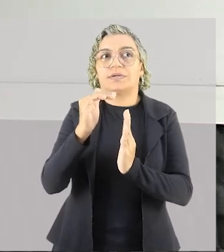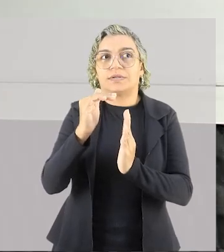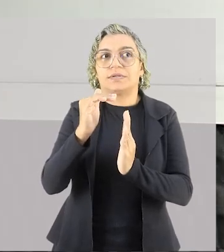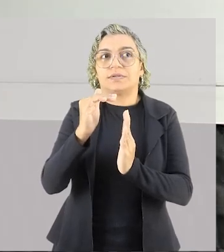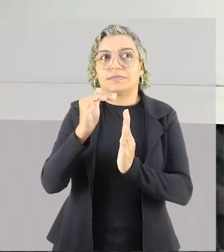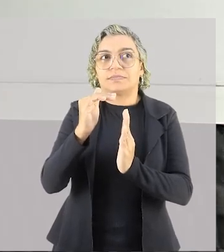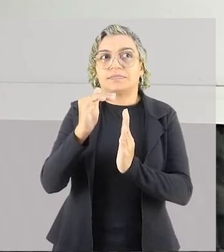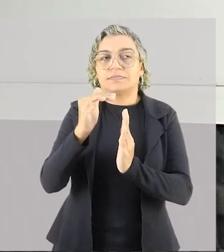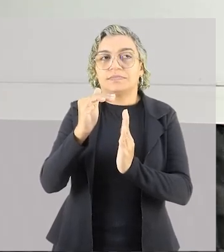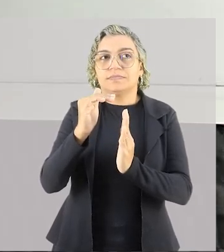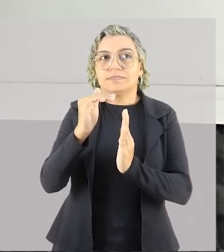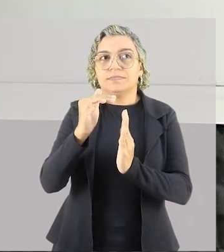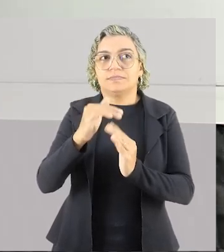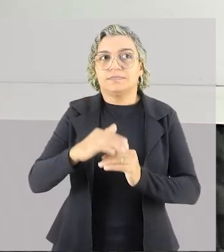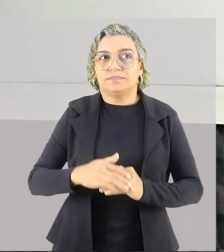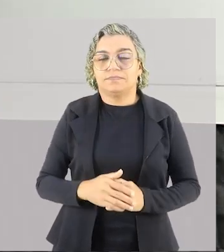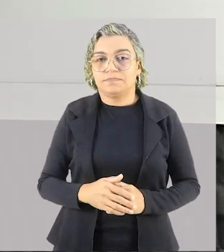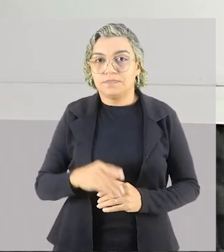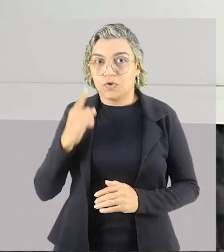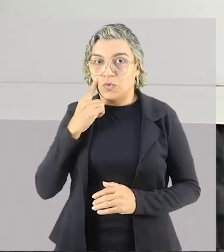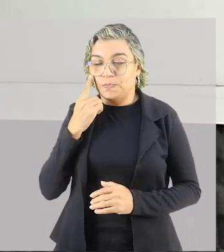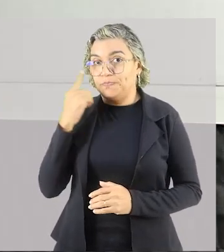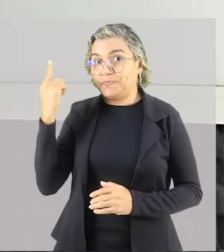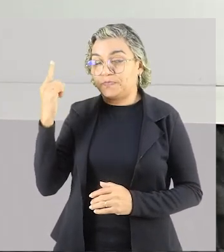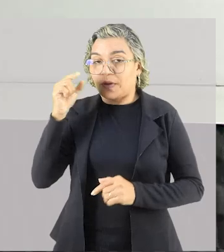só o volume da bolinha.